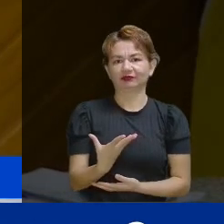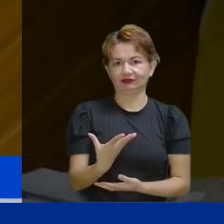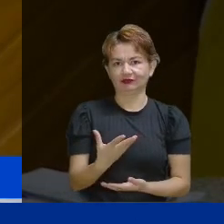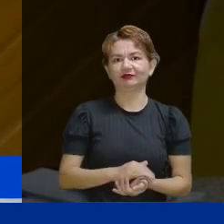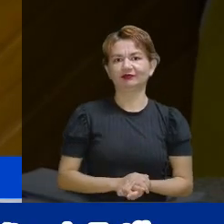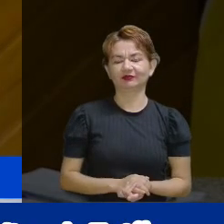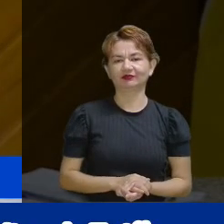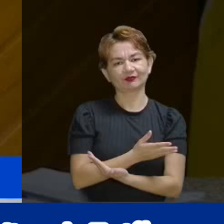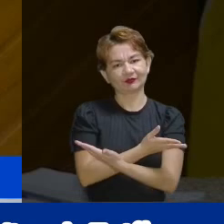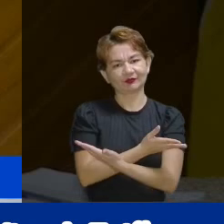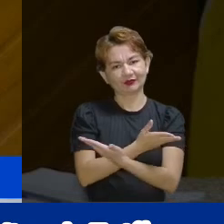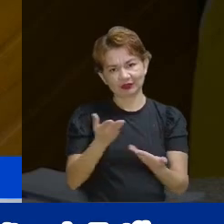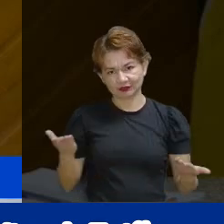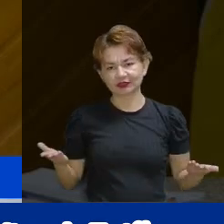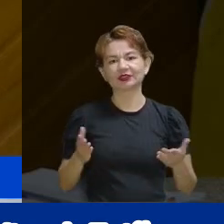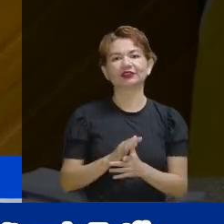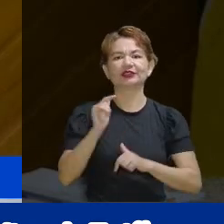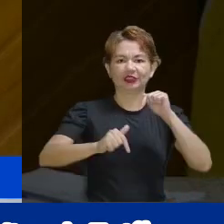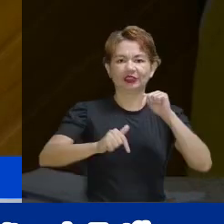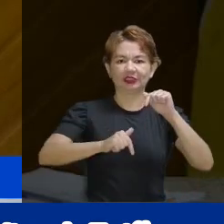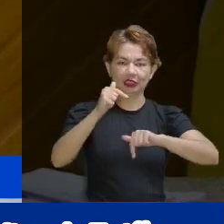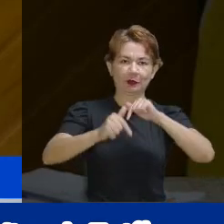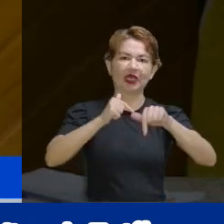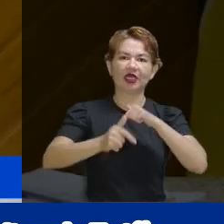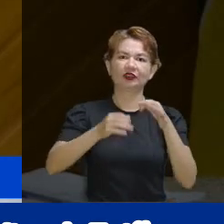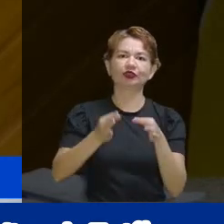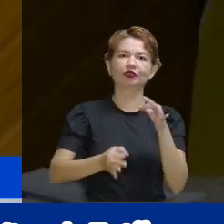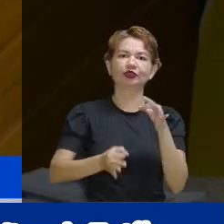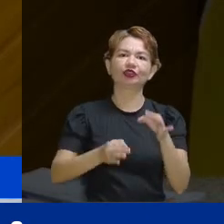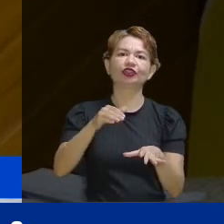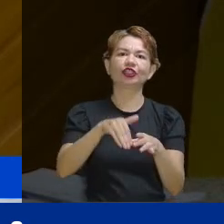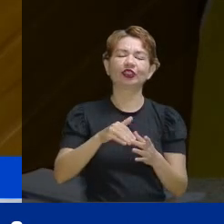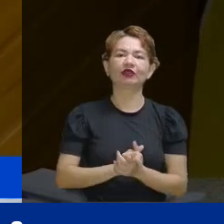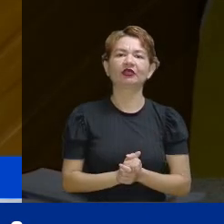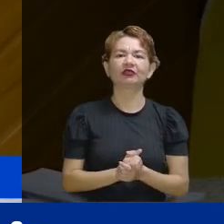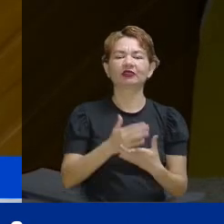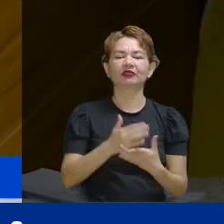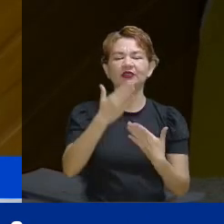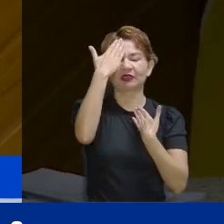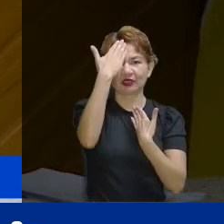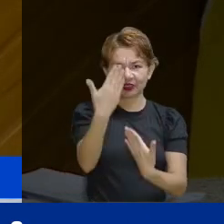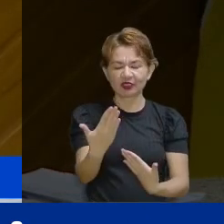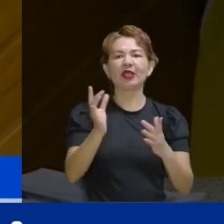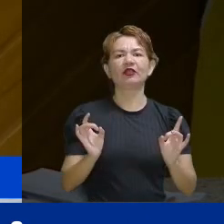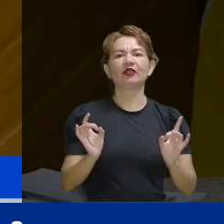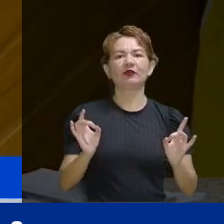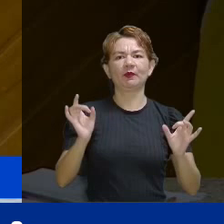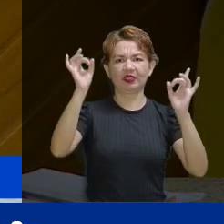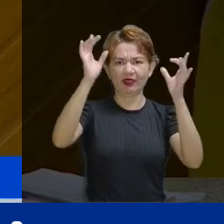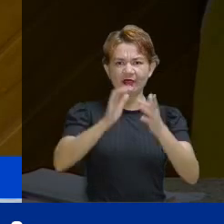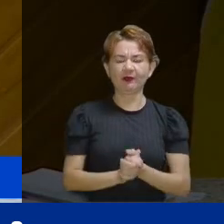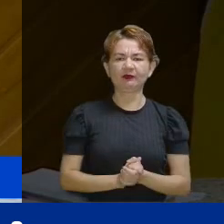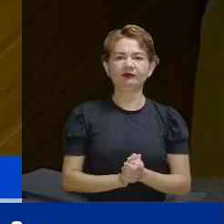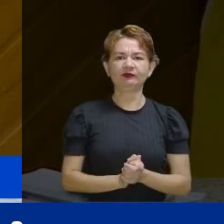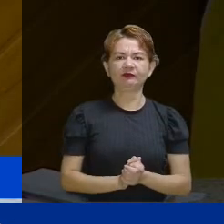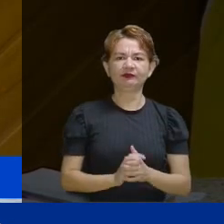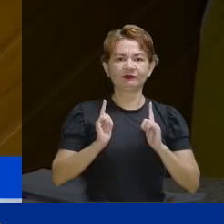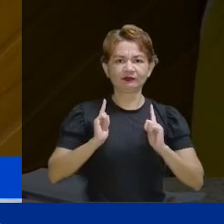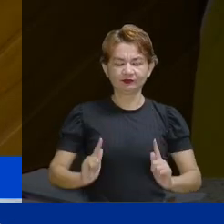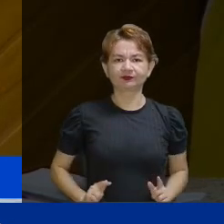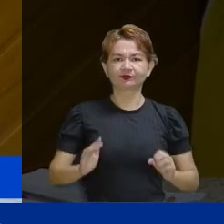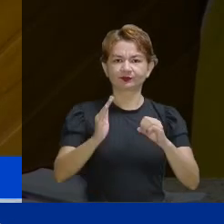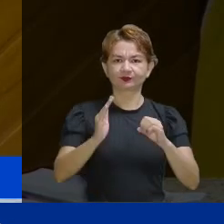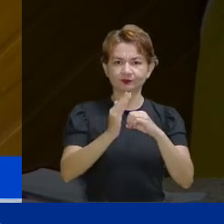a quem? A todos os colaboradores e colaboradoras da Justiça Eleitoral. Então, fica aqui o agradecimento especial da gestão do